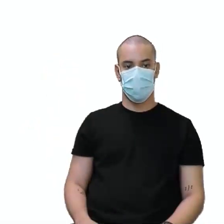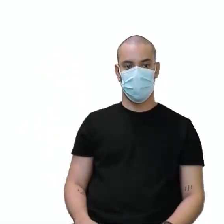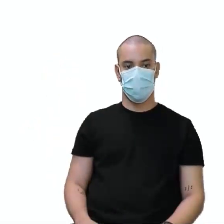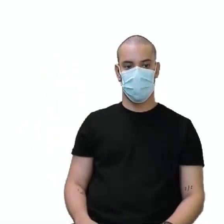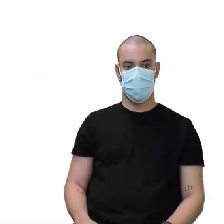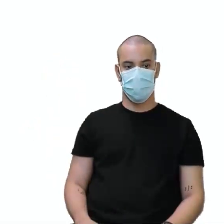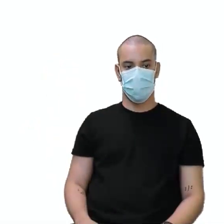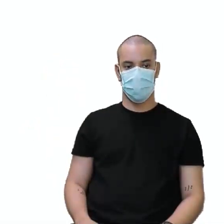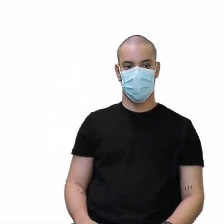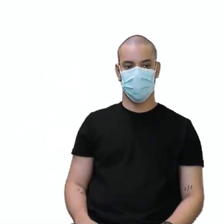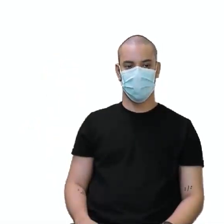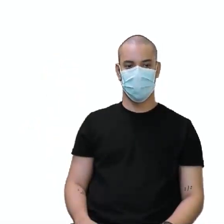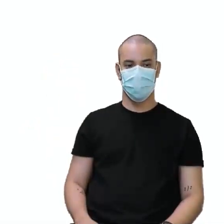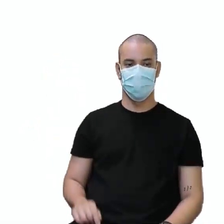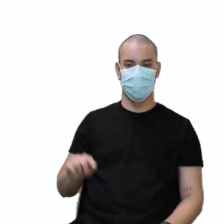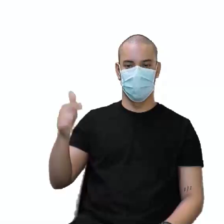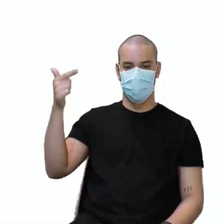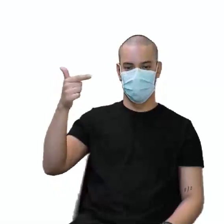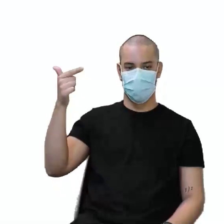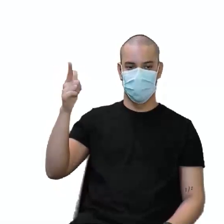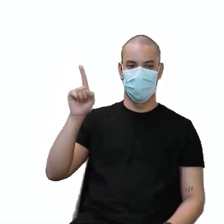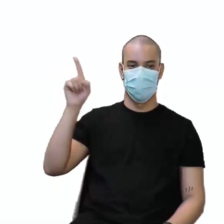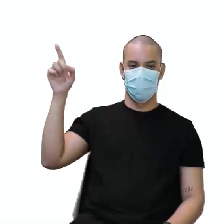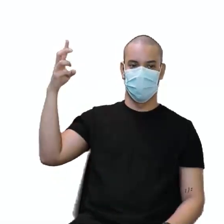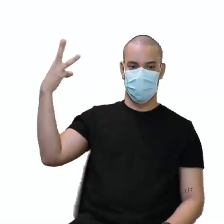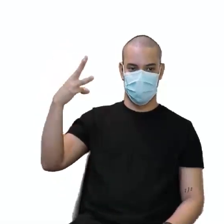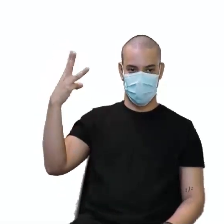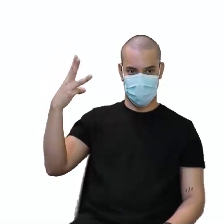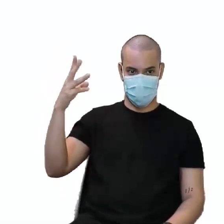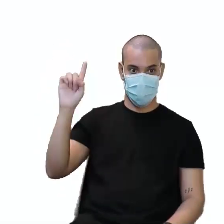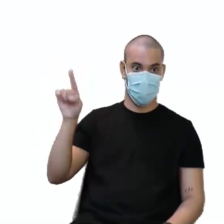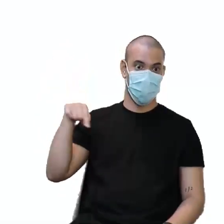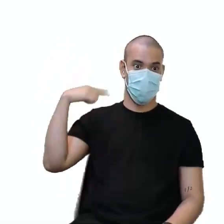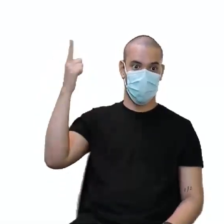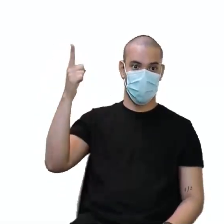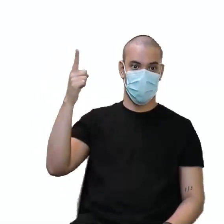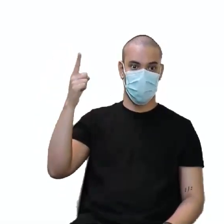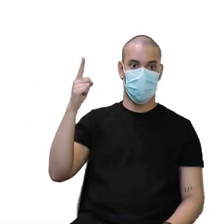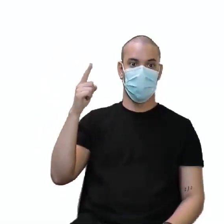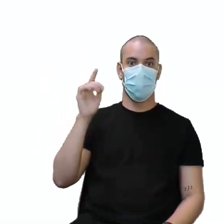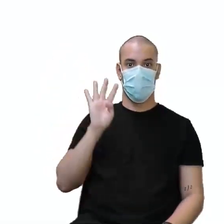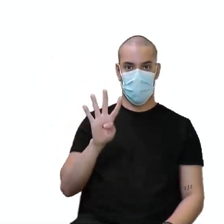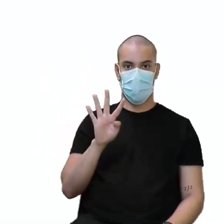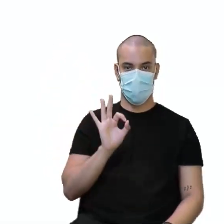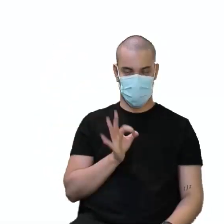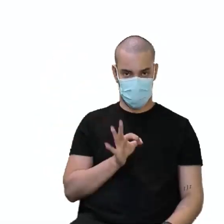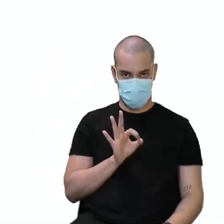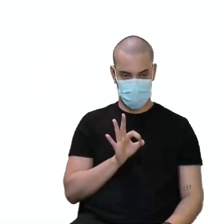segundo, tá? Desconsidere esse aqui. Terceiro e o quarto, tá